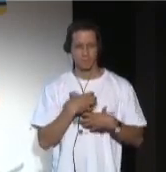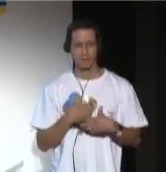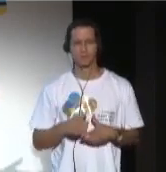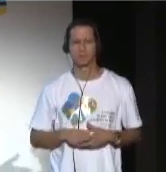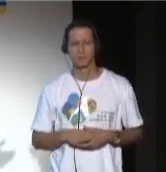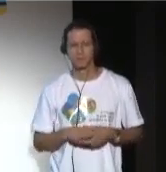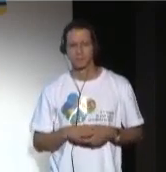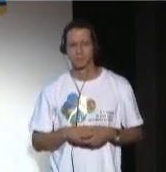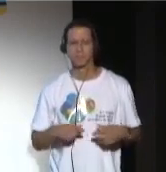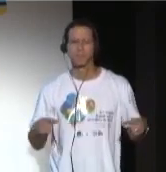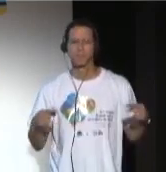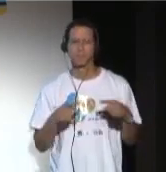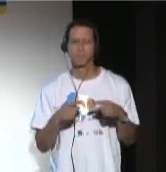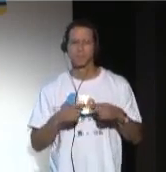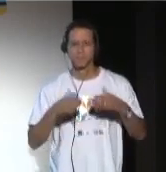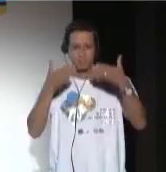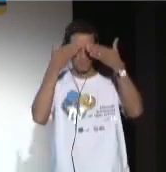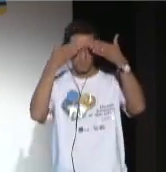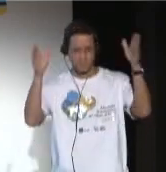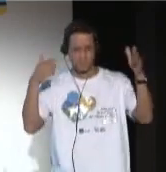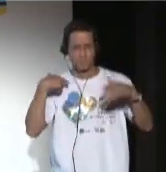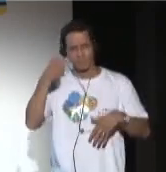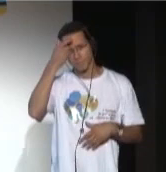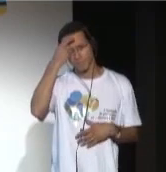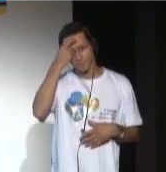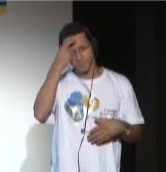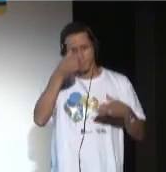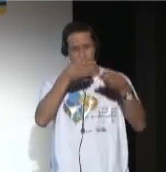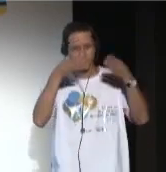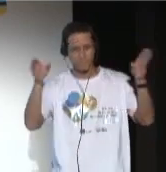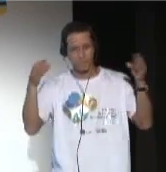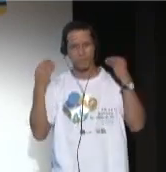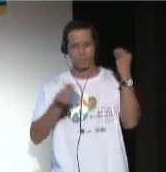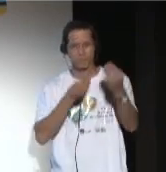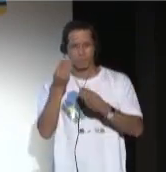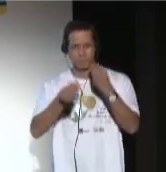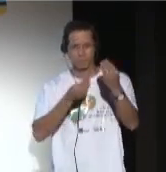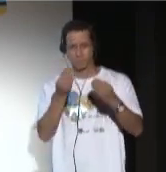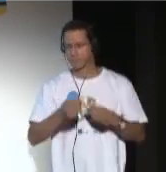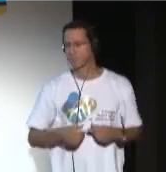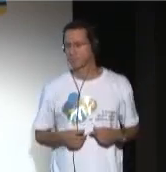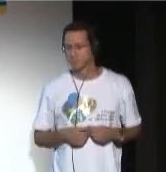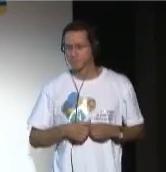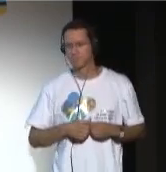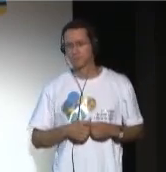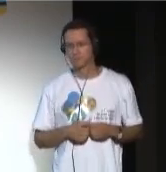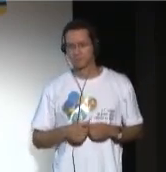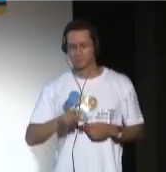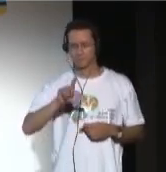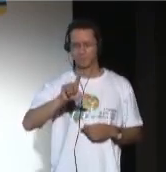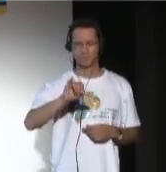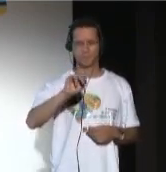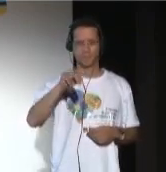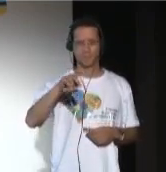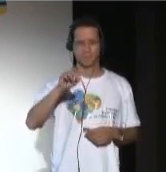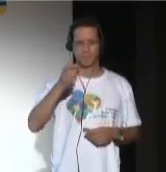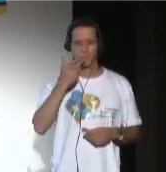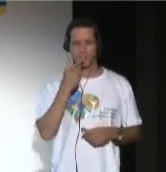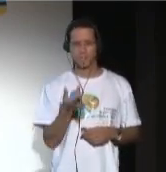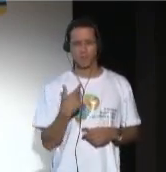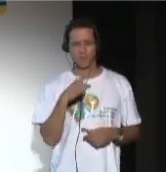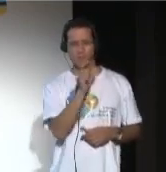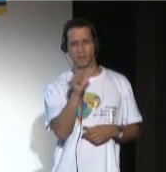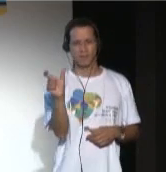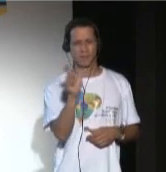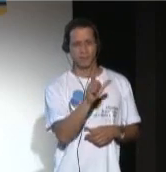Isso tem a ver com a abertura das nossas mentes, como abrir a cabeça. A Linda falou que a gente tem que usar mais verbos, não